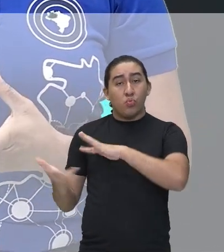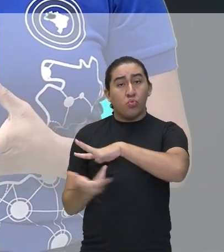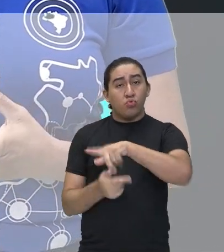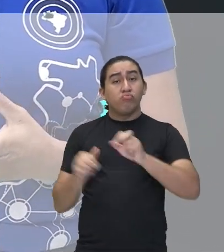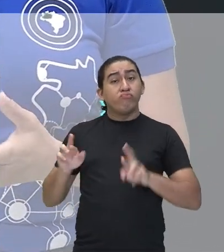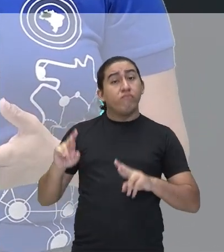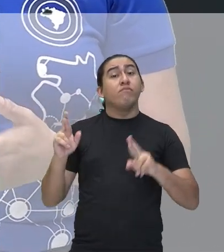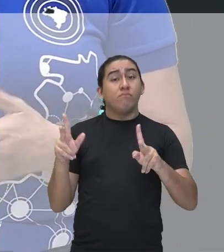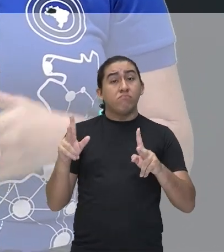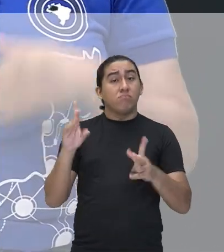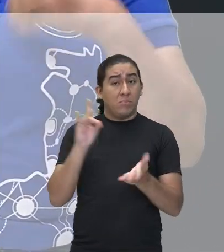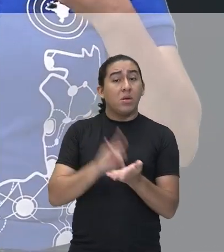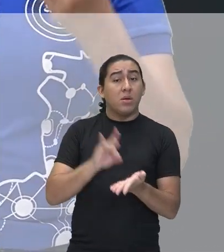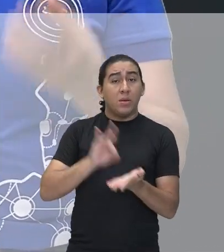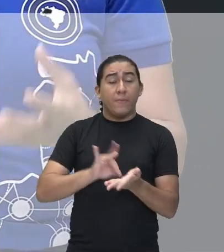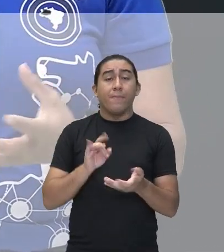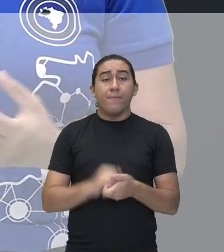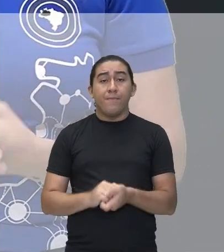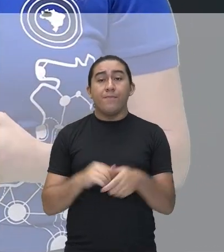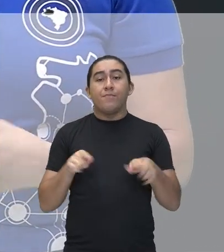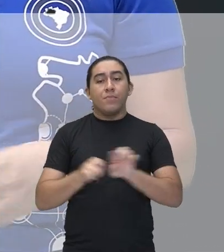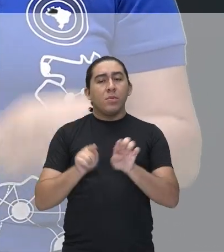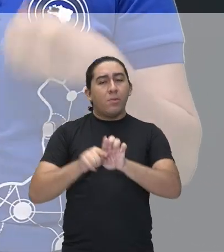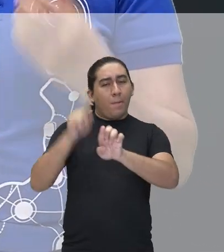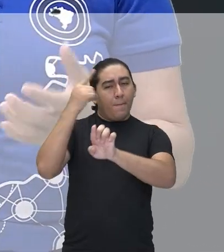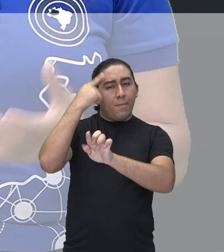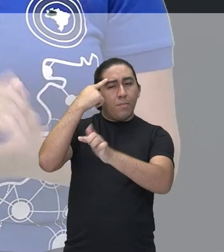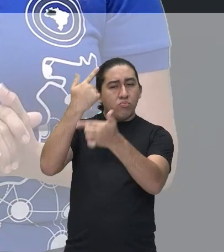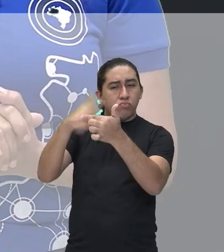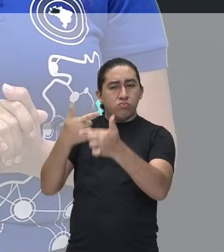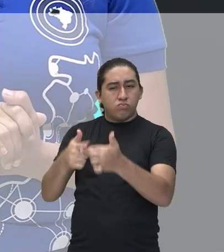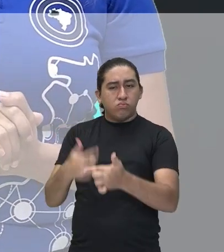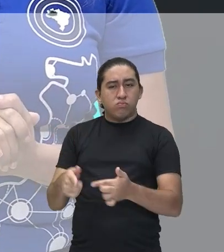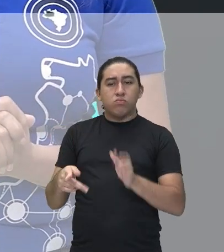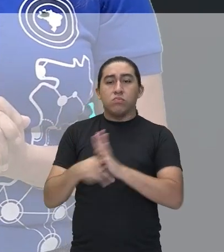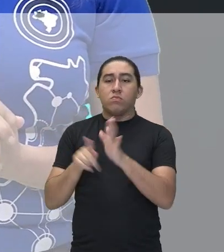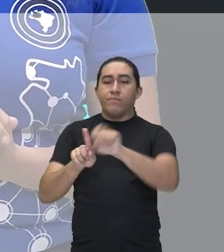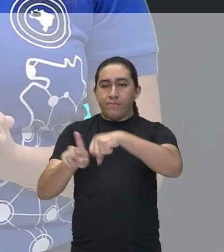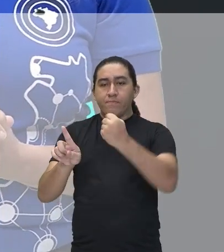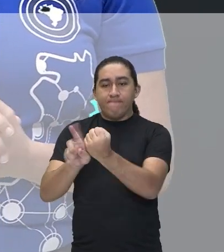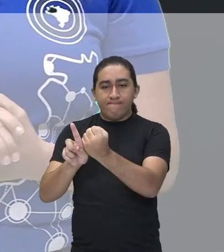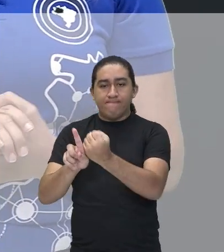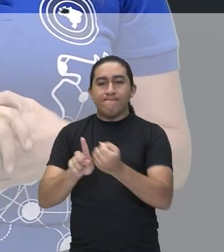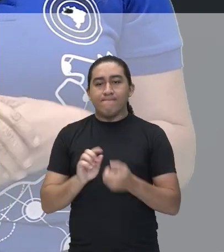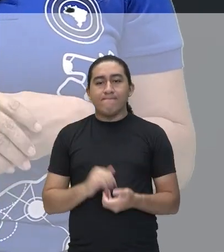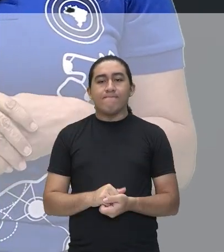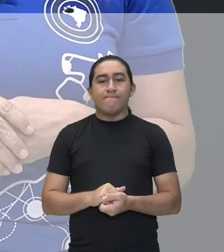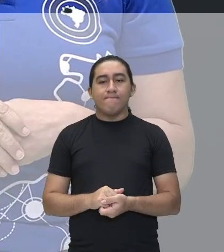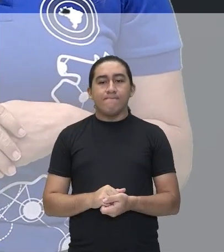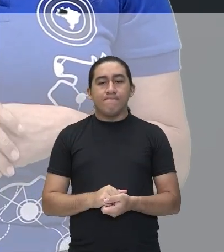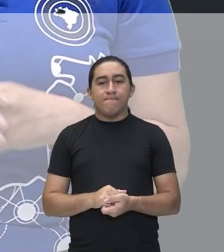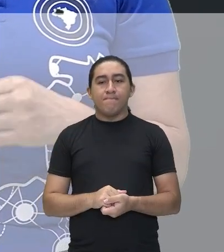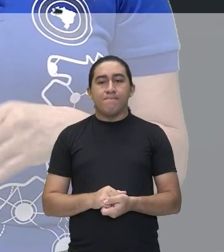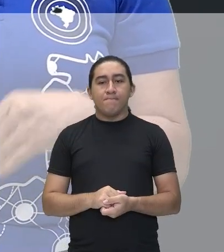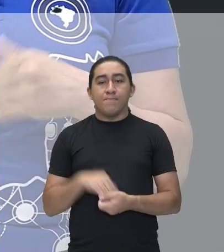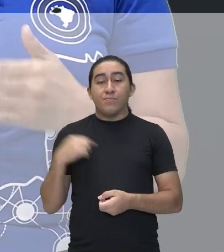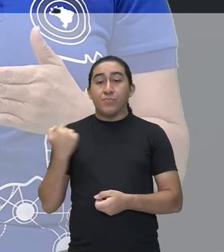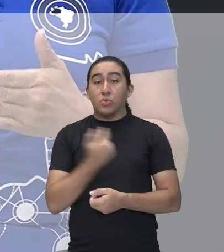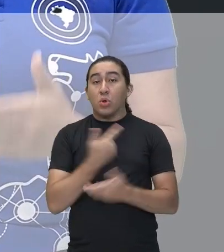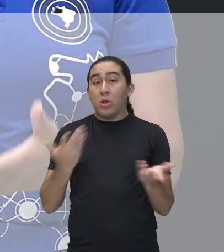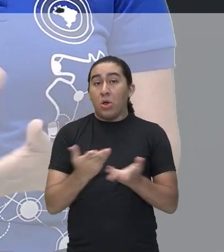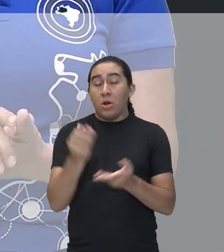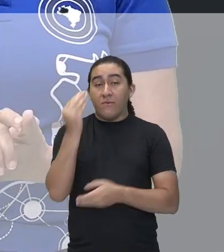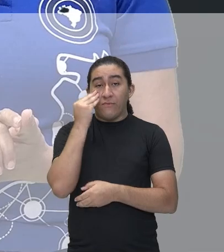distante, vendo já as dificuldades, as mazelas da sociedade. Então, a gente vai agora assistir a